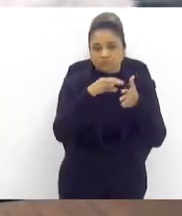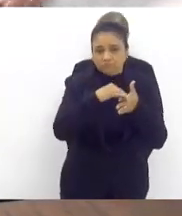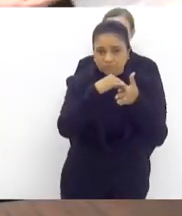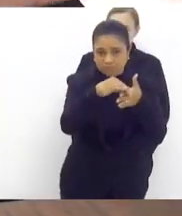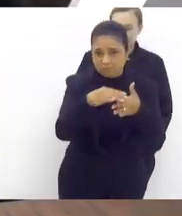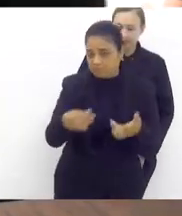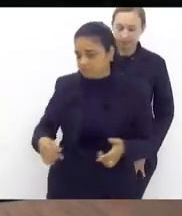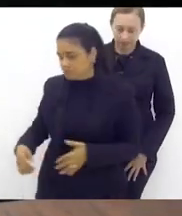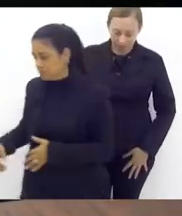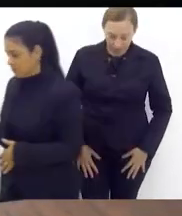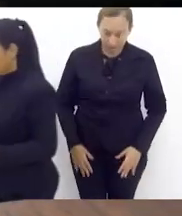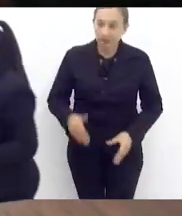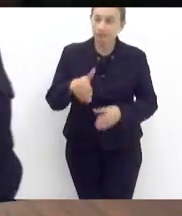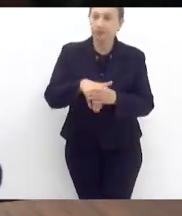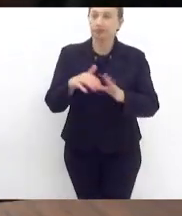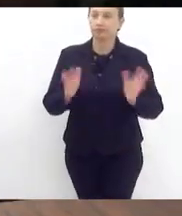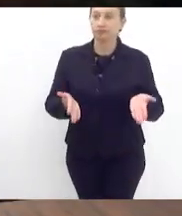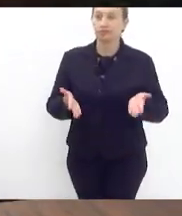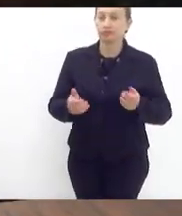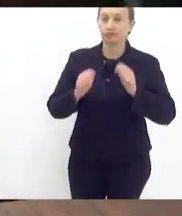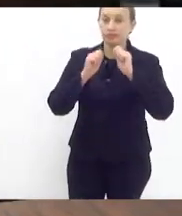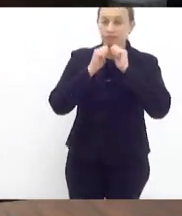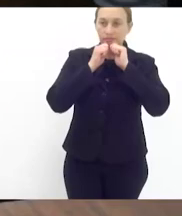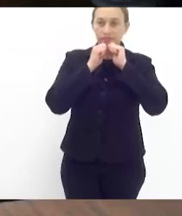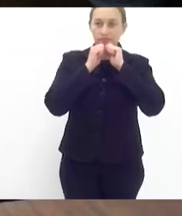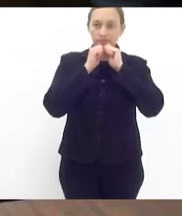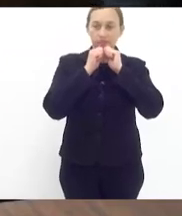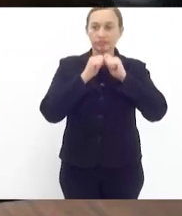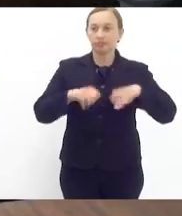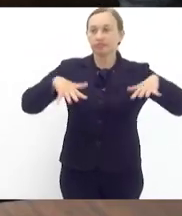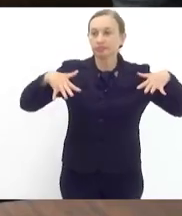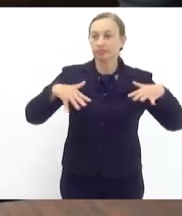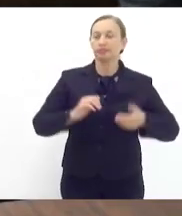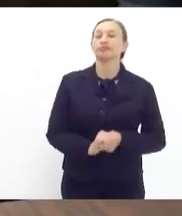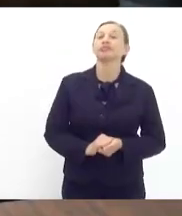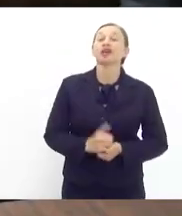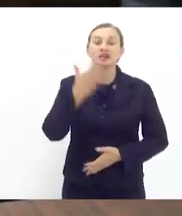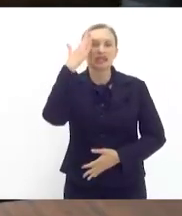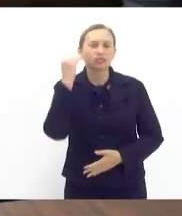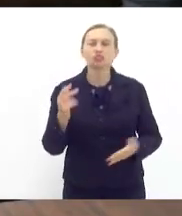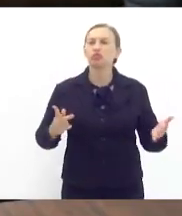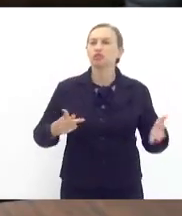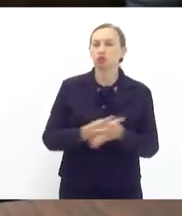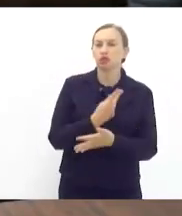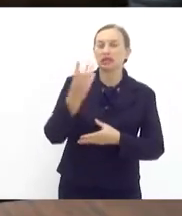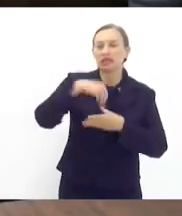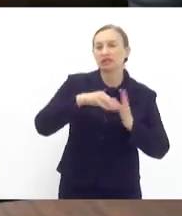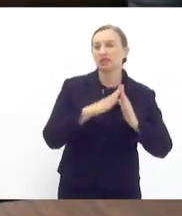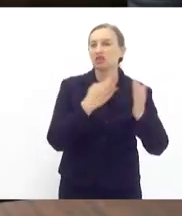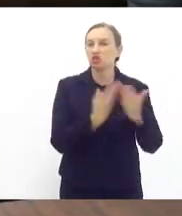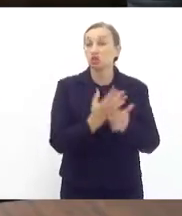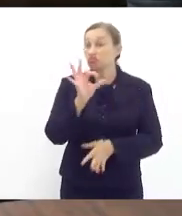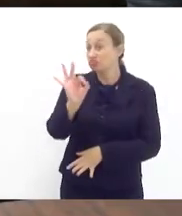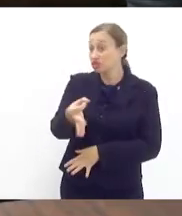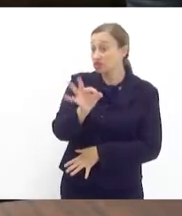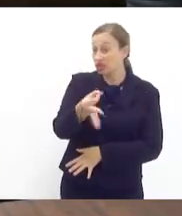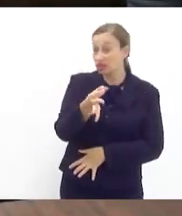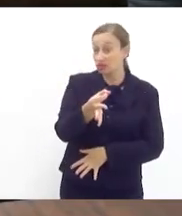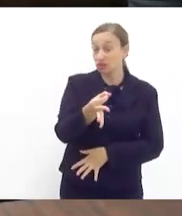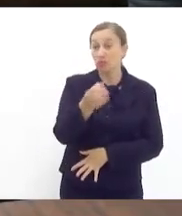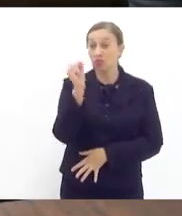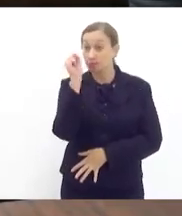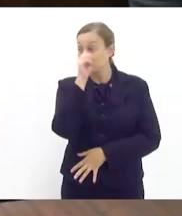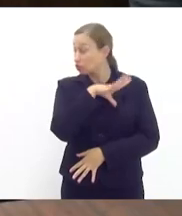hoje votado aqui nesse plenário sabemos que o que vem acontecendo nas escolas de fato é um absurdo